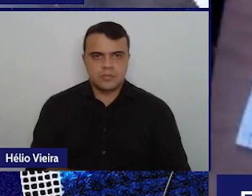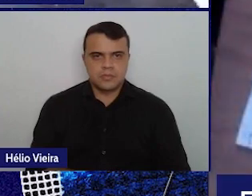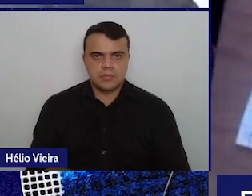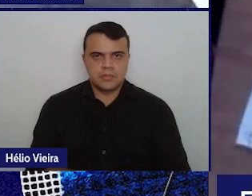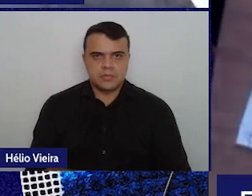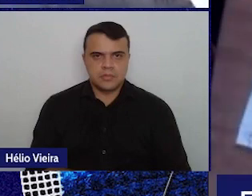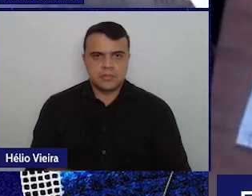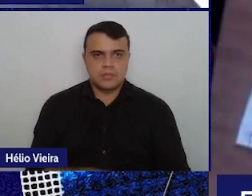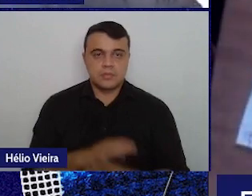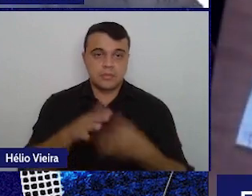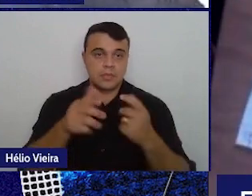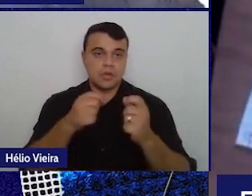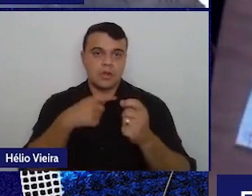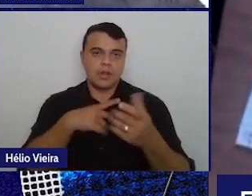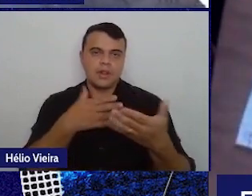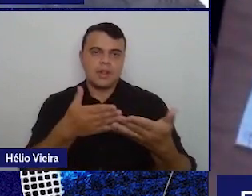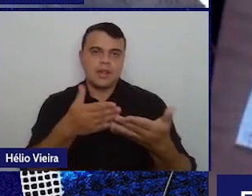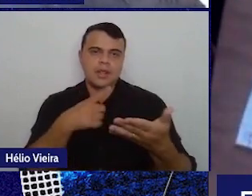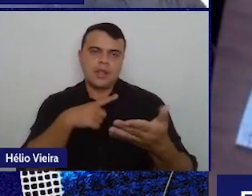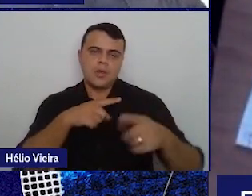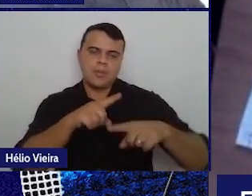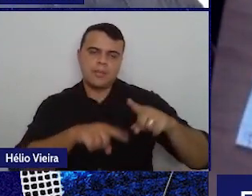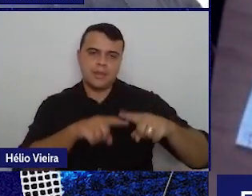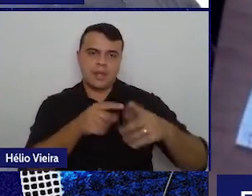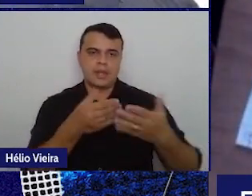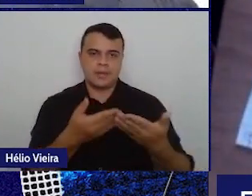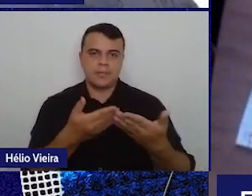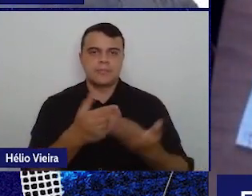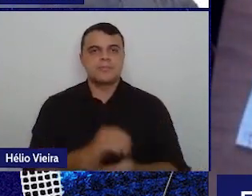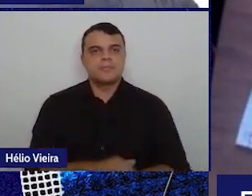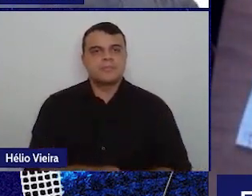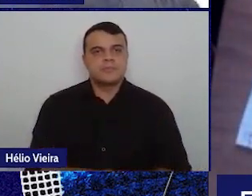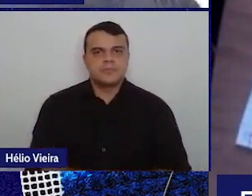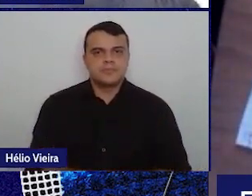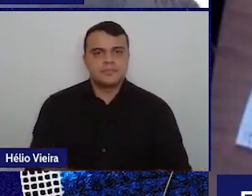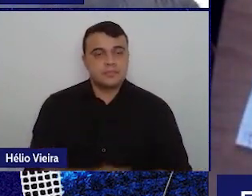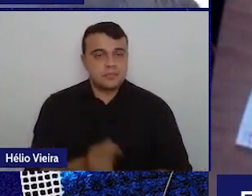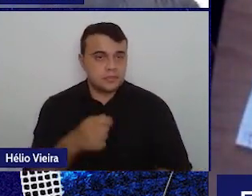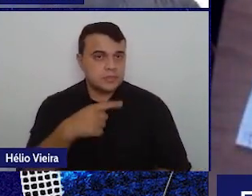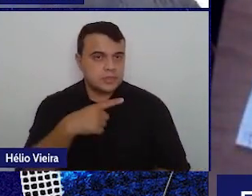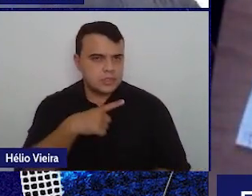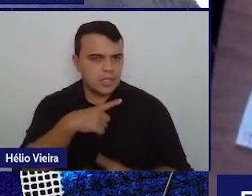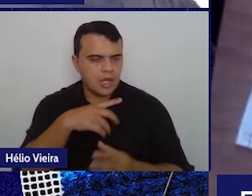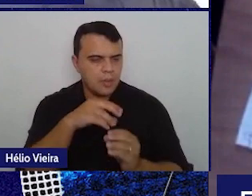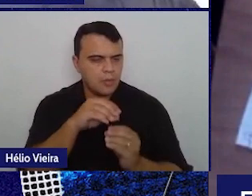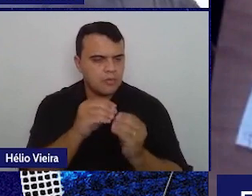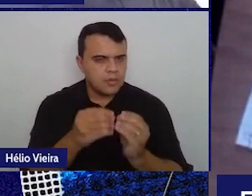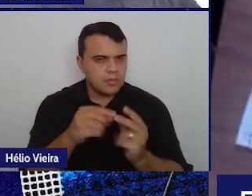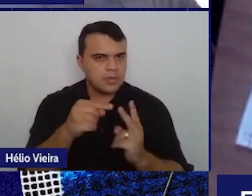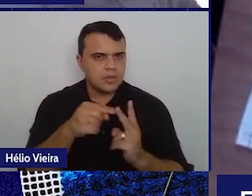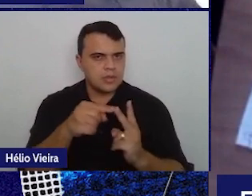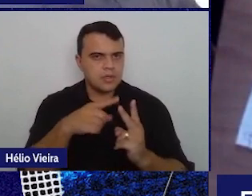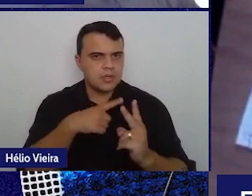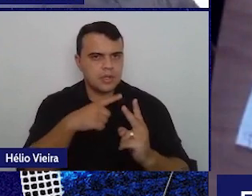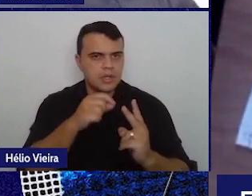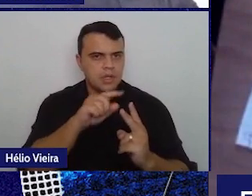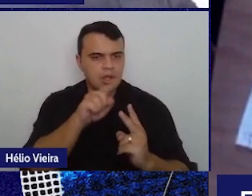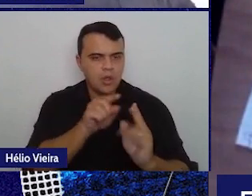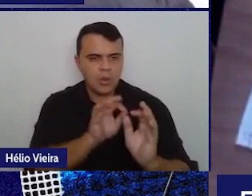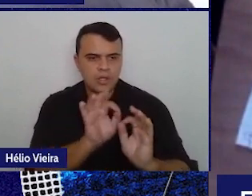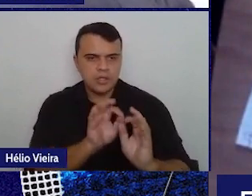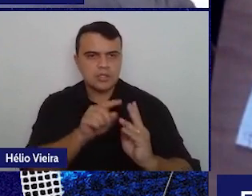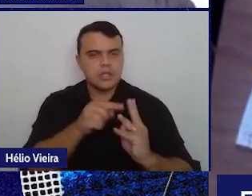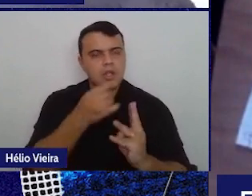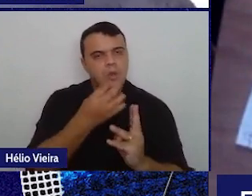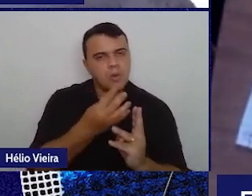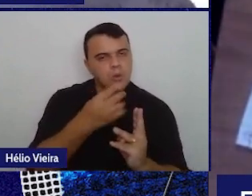E aí a gente tem um objeto que tem movimento, que tem organicidade, que tem cores,